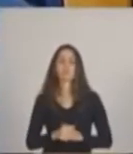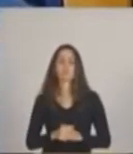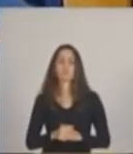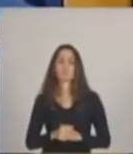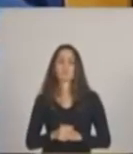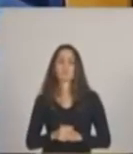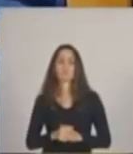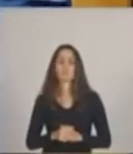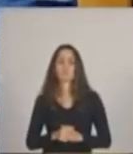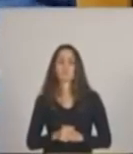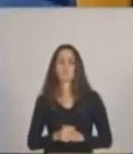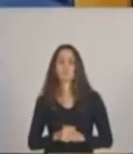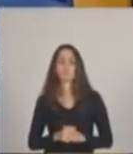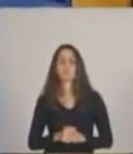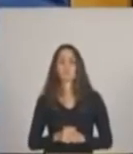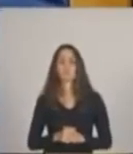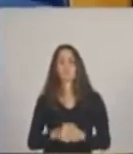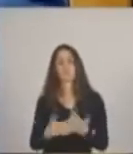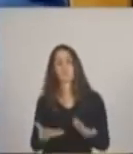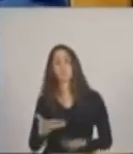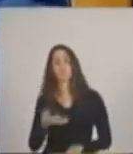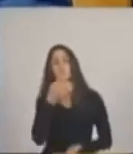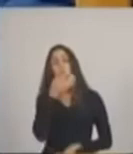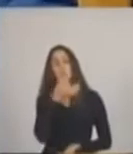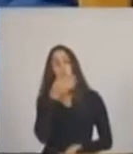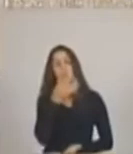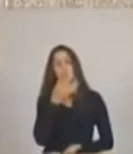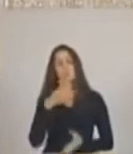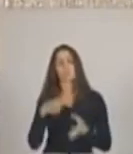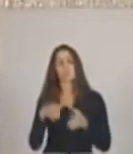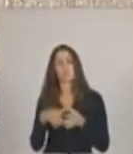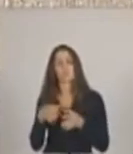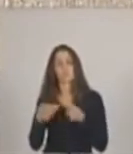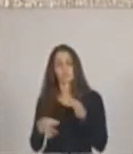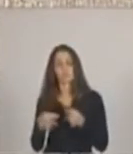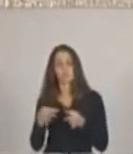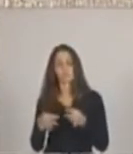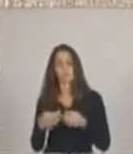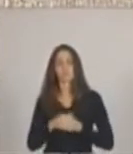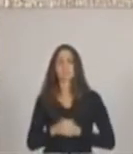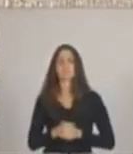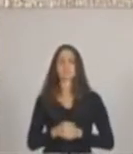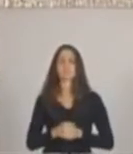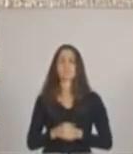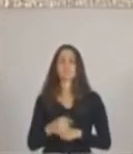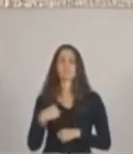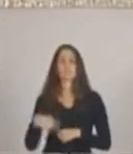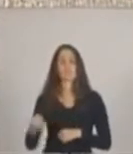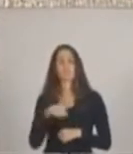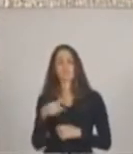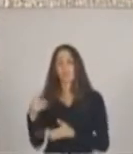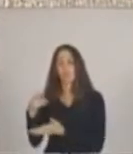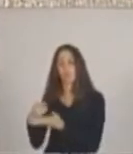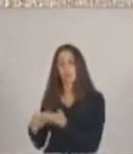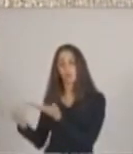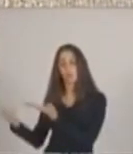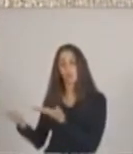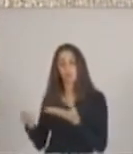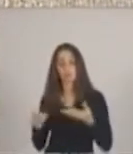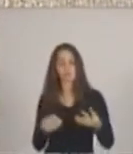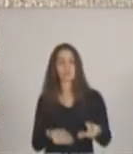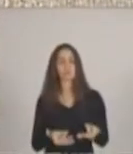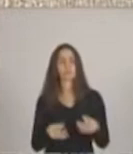Deputado Gandini, eu gostaria de fazer uma sugestão como membro da Comissão de Justiça. Nós acatamos o relatório do deputado Marcelo